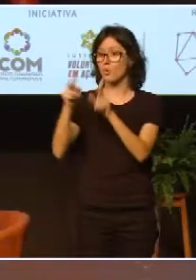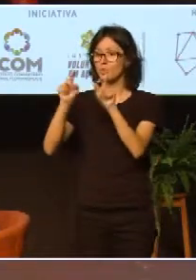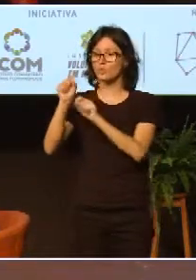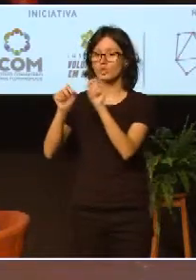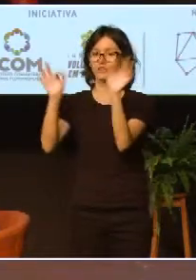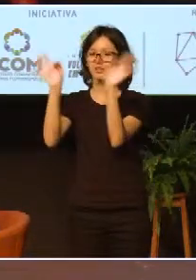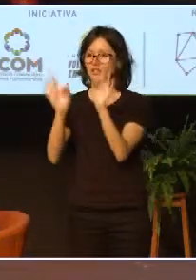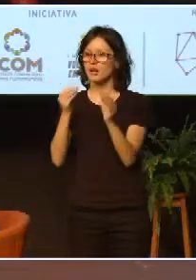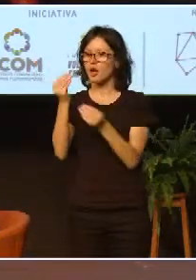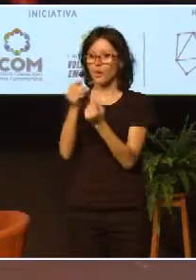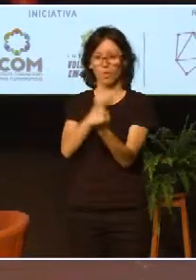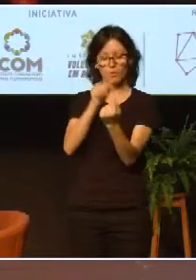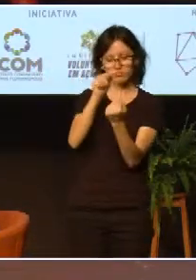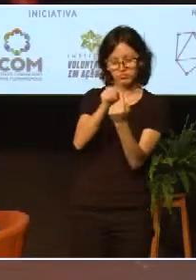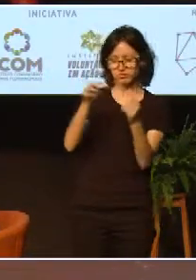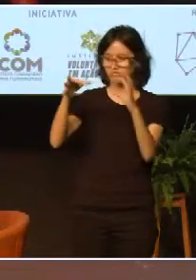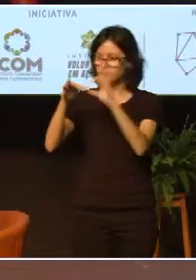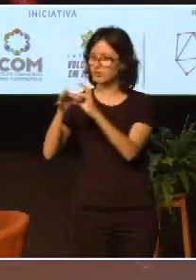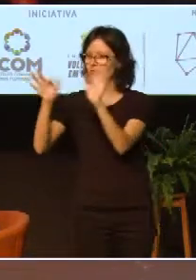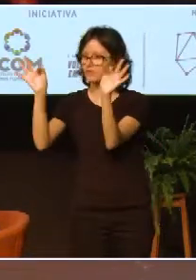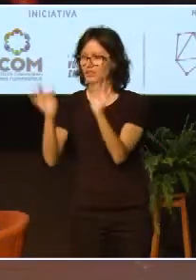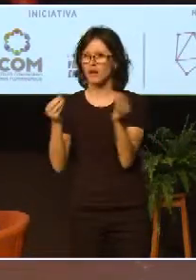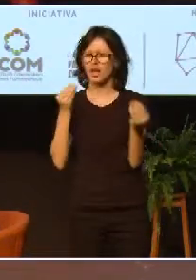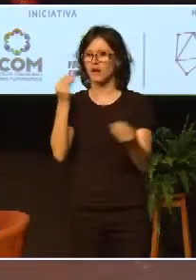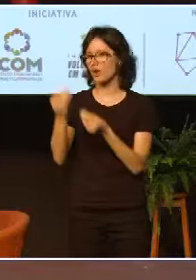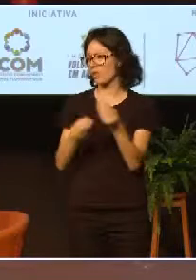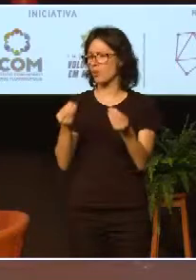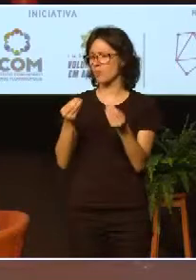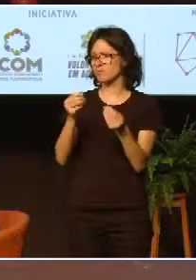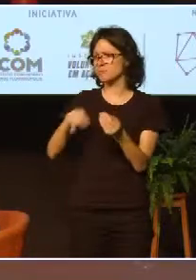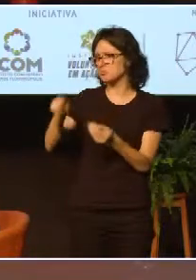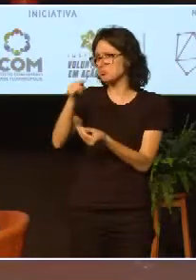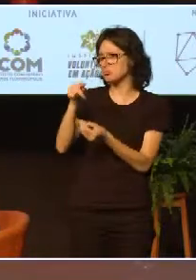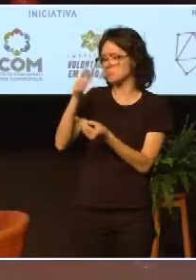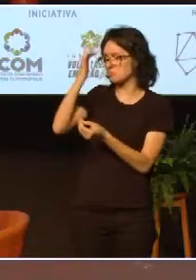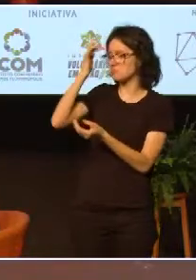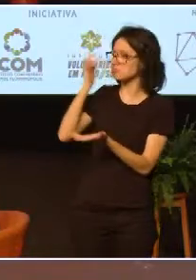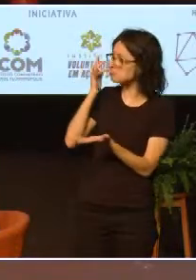propósito está ligado, a busca pelo propósito está ligada à felicidade na visão de vocês?